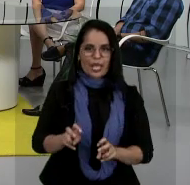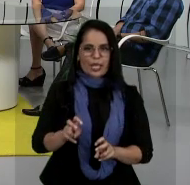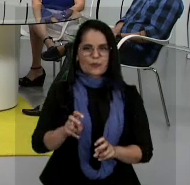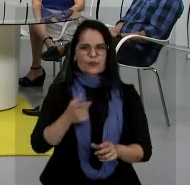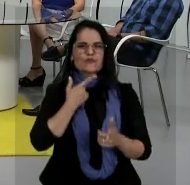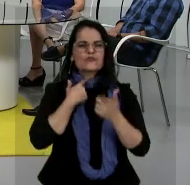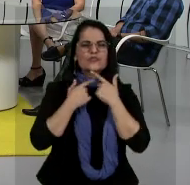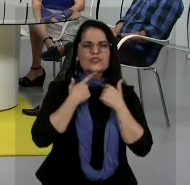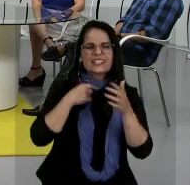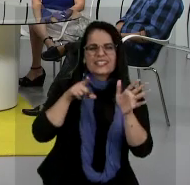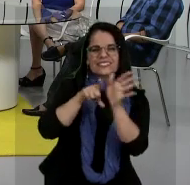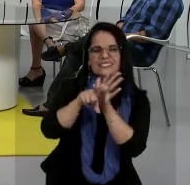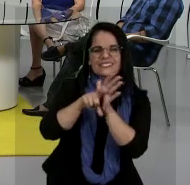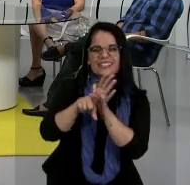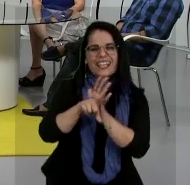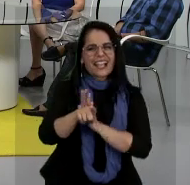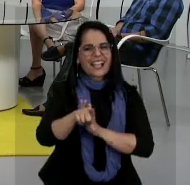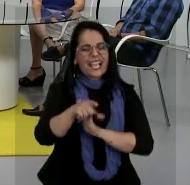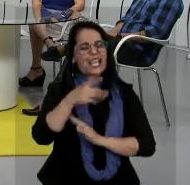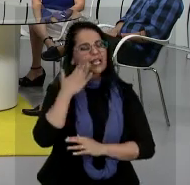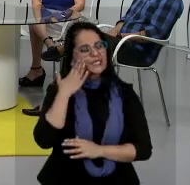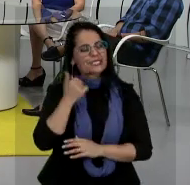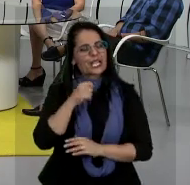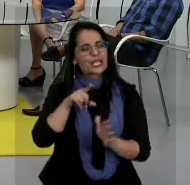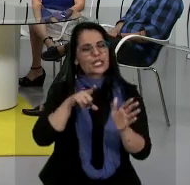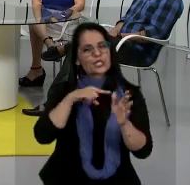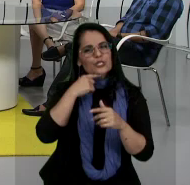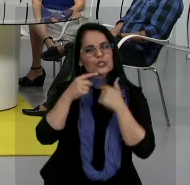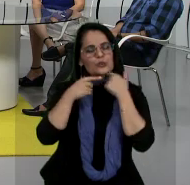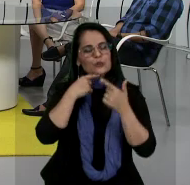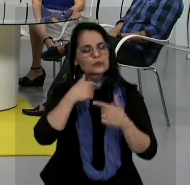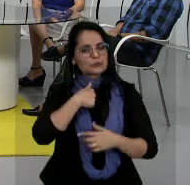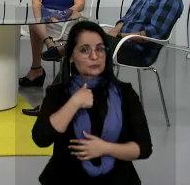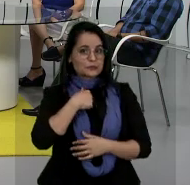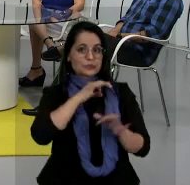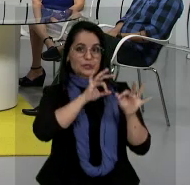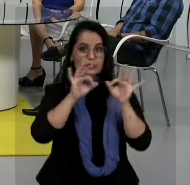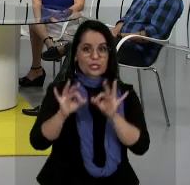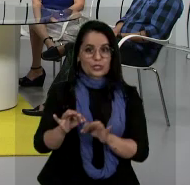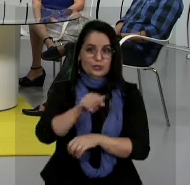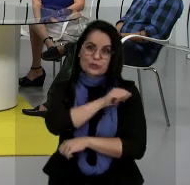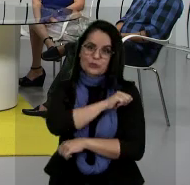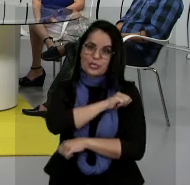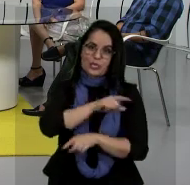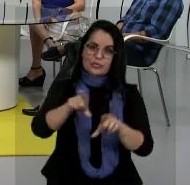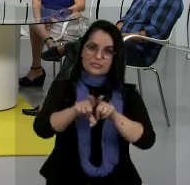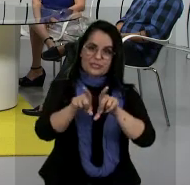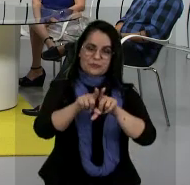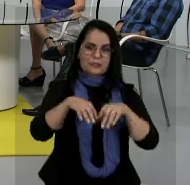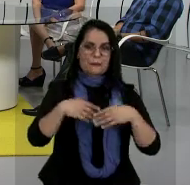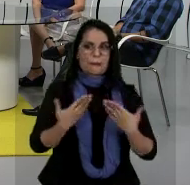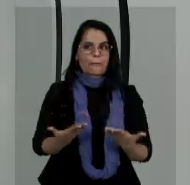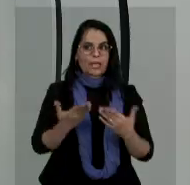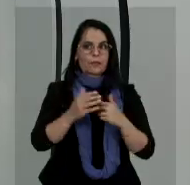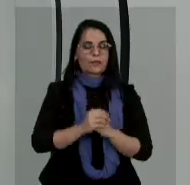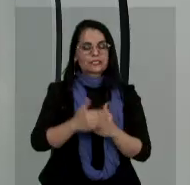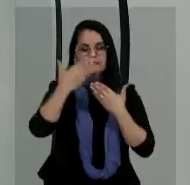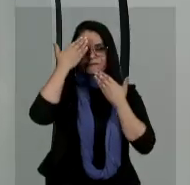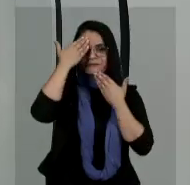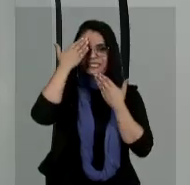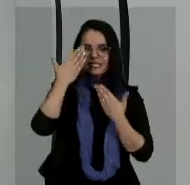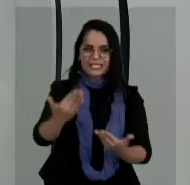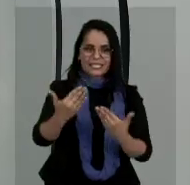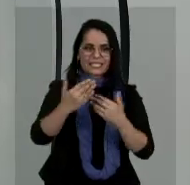com vontade de perguntar, que eu sei que são dúvidas minhas e com certeza são dos meus alunos também, né?